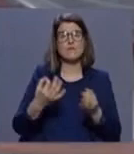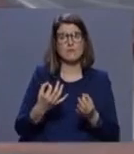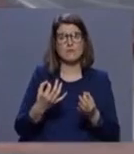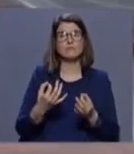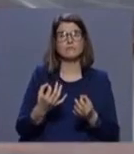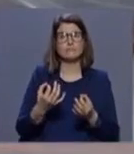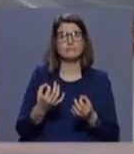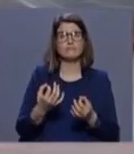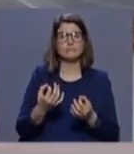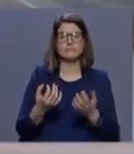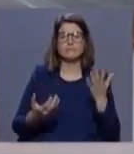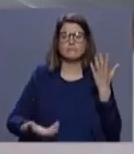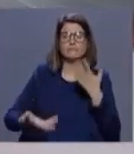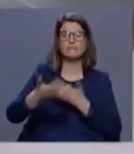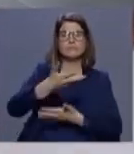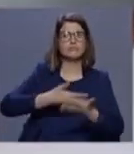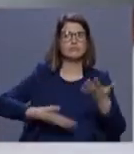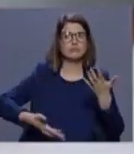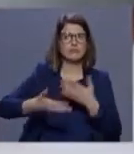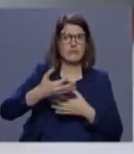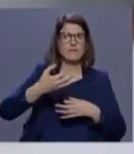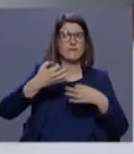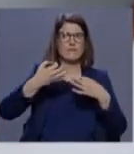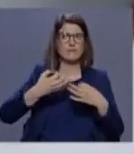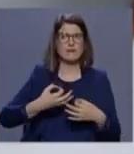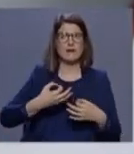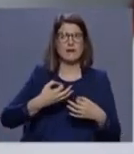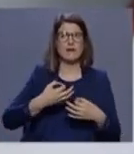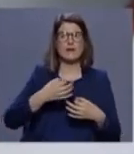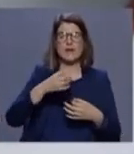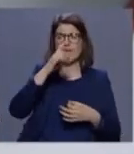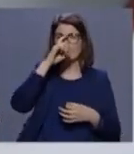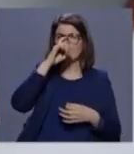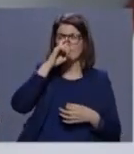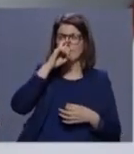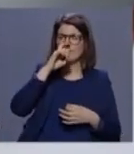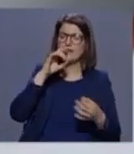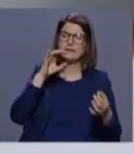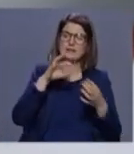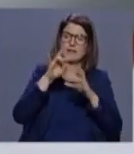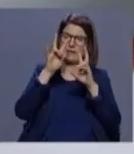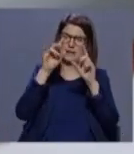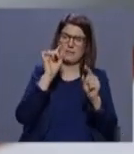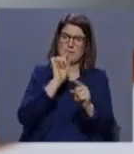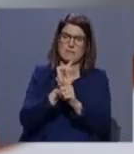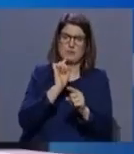verdadeira interação na construção da memória coletiva desta temática.